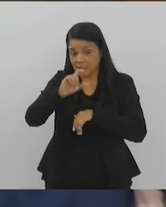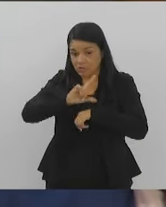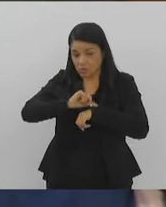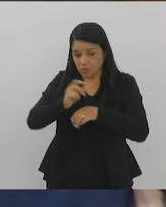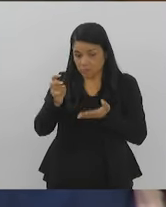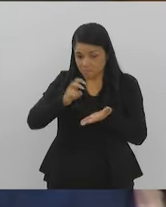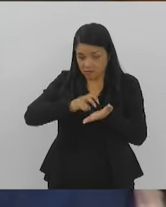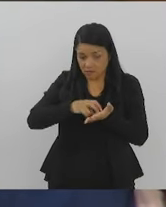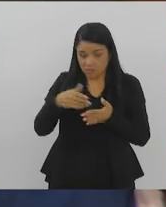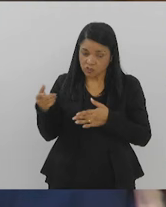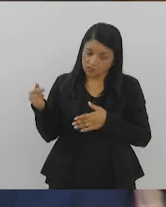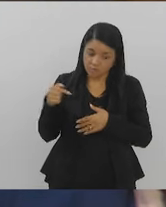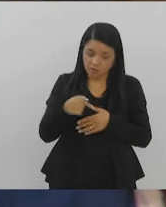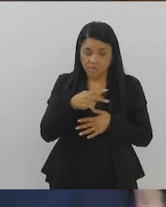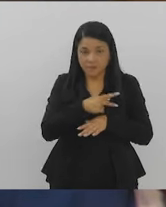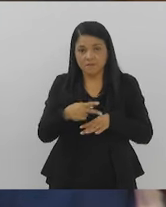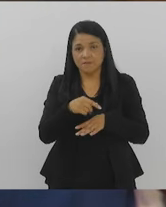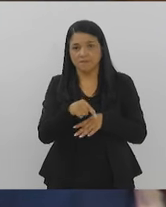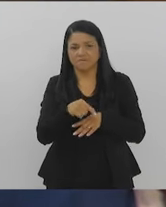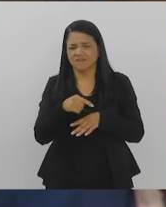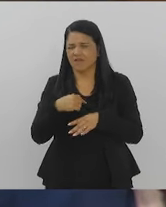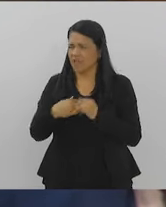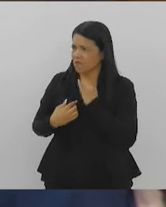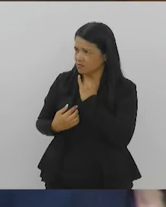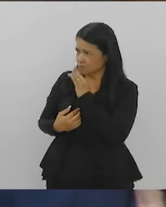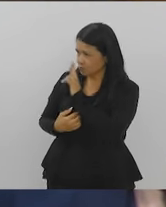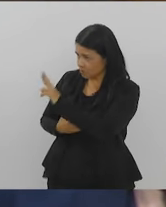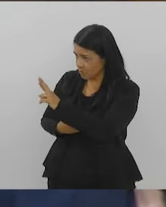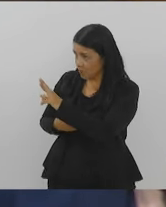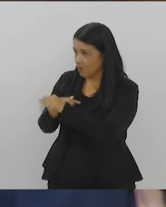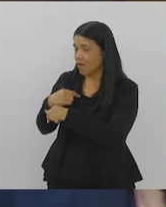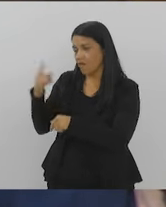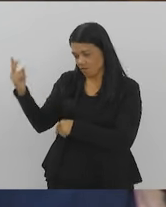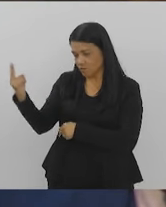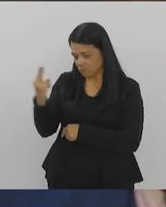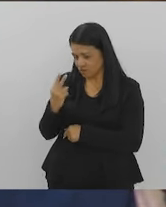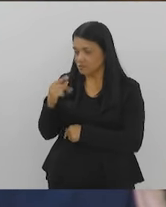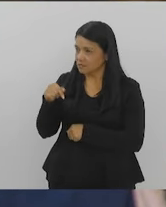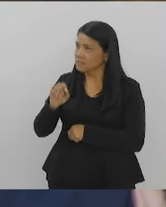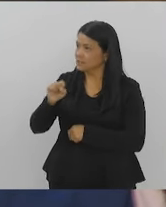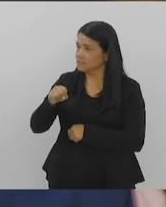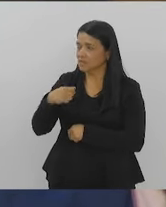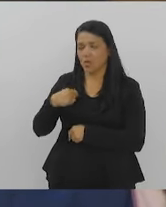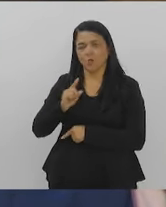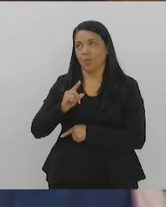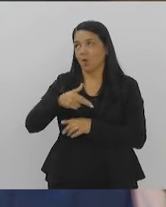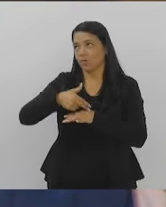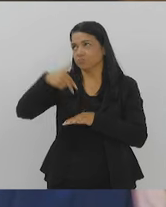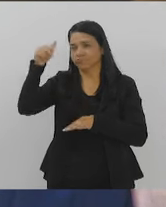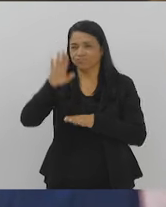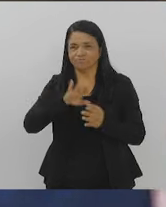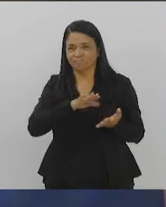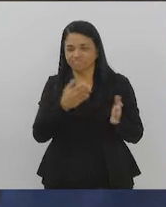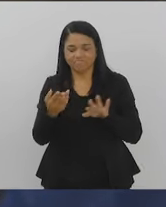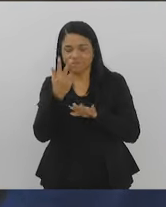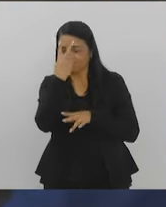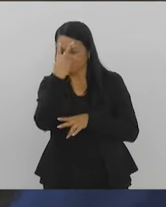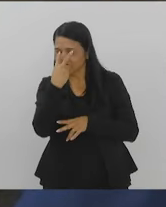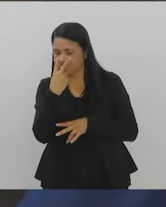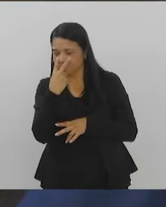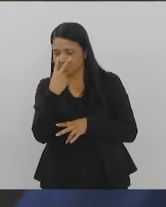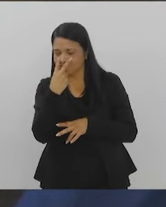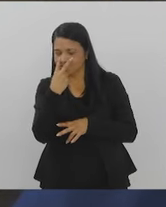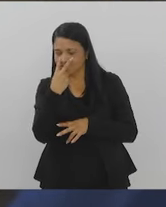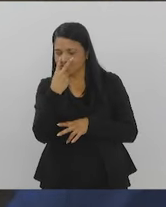aqui. Ele disse: vocês sim, eu não mais. Fecharei os olhos e